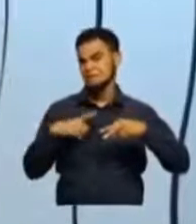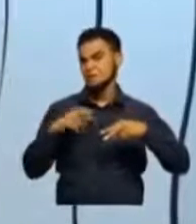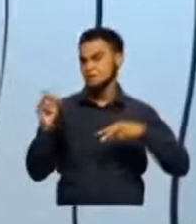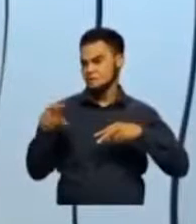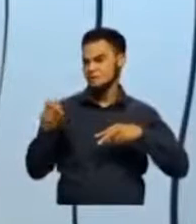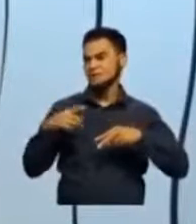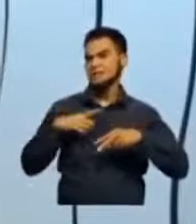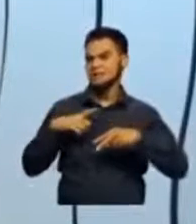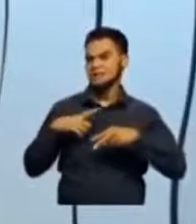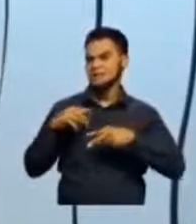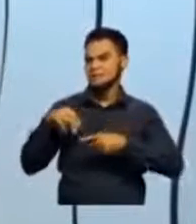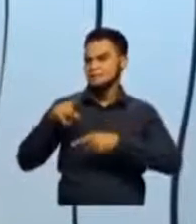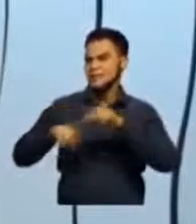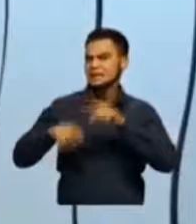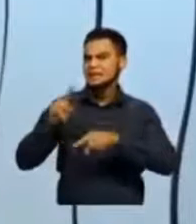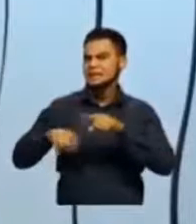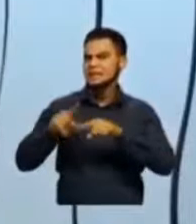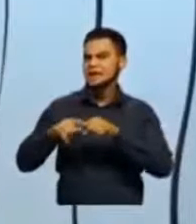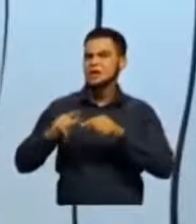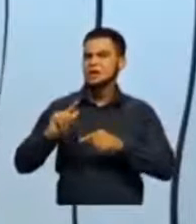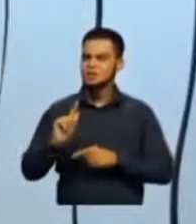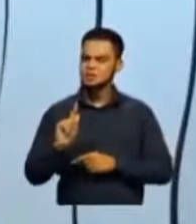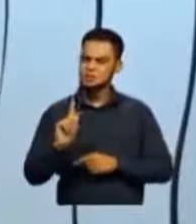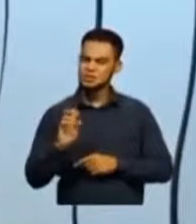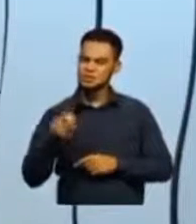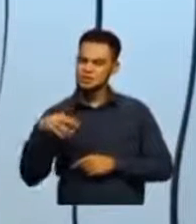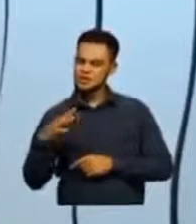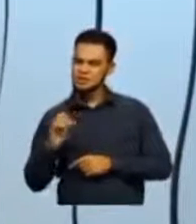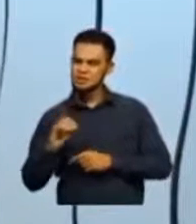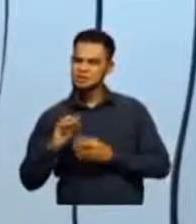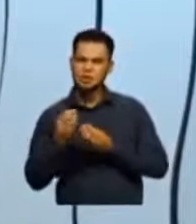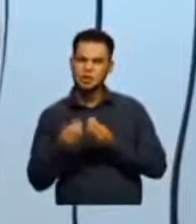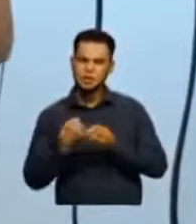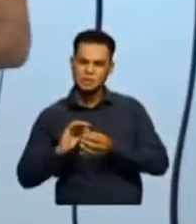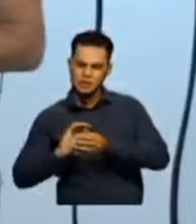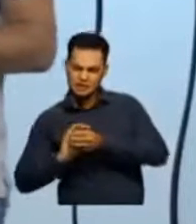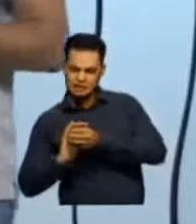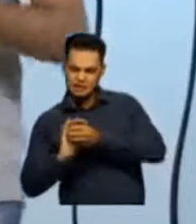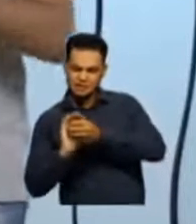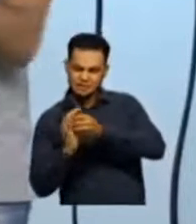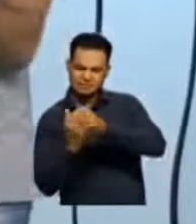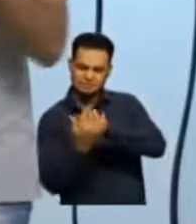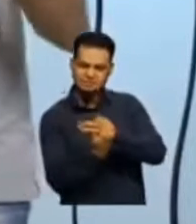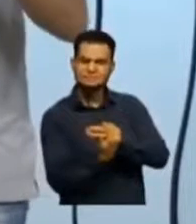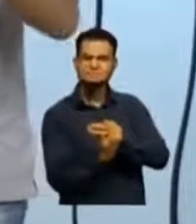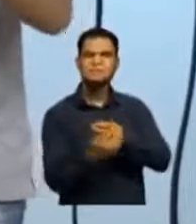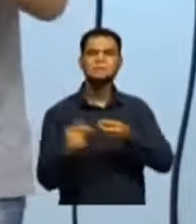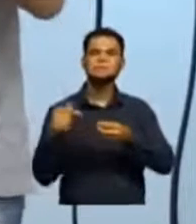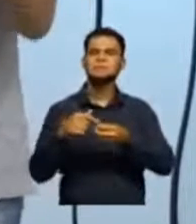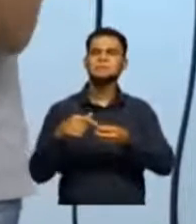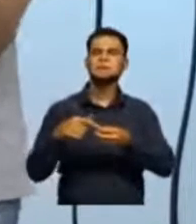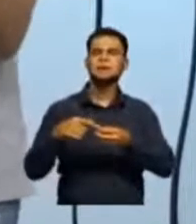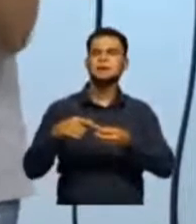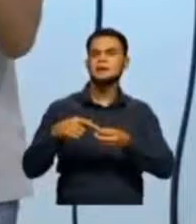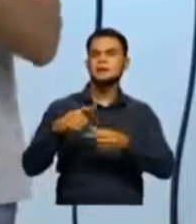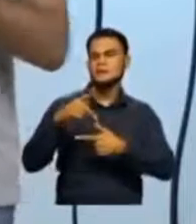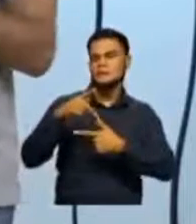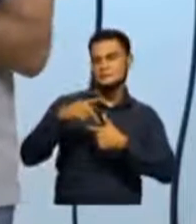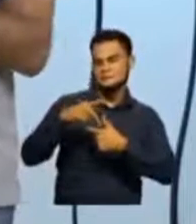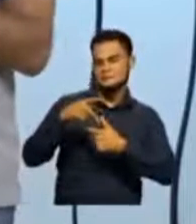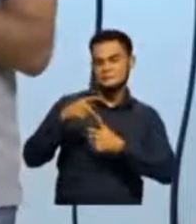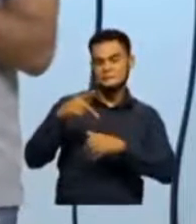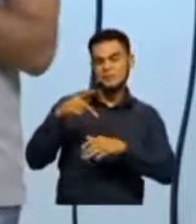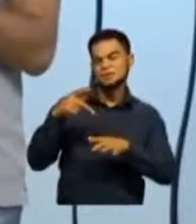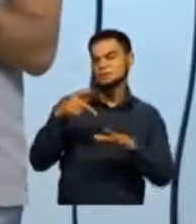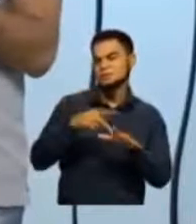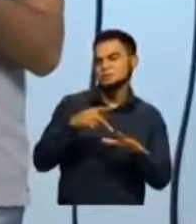então, ele vai ser envolto por uma cápsula de proteína, como se fosse uma cobertura